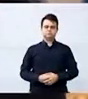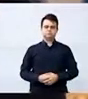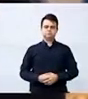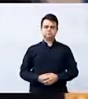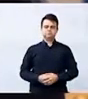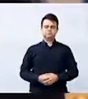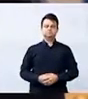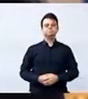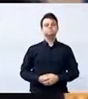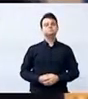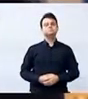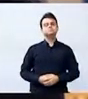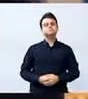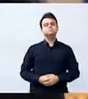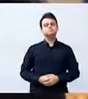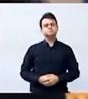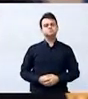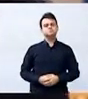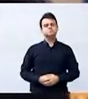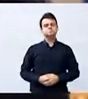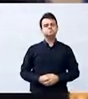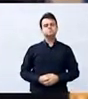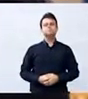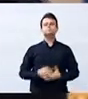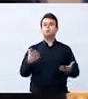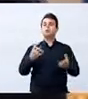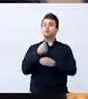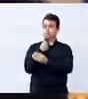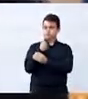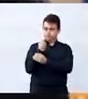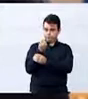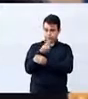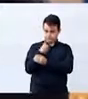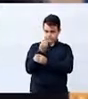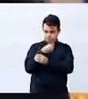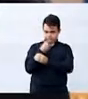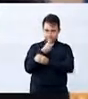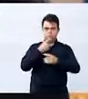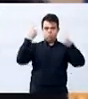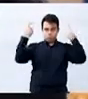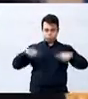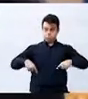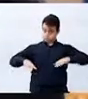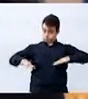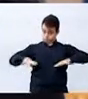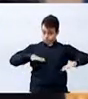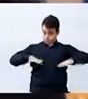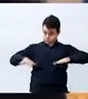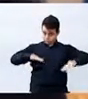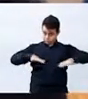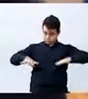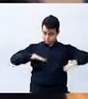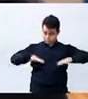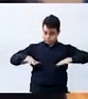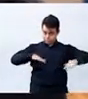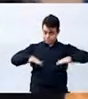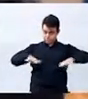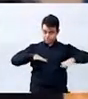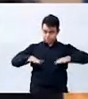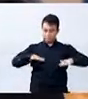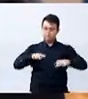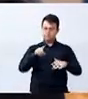Está sendo feita a fisioterapia motora, né? A